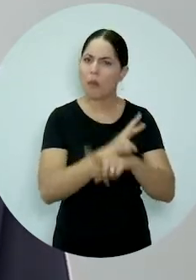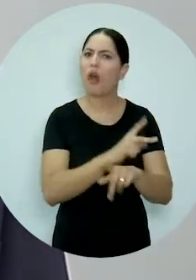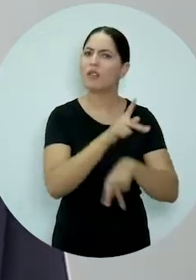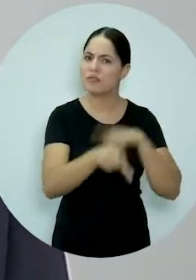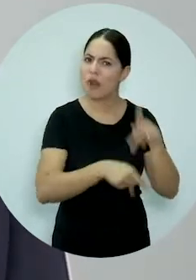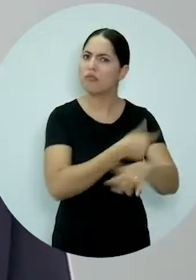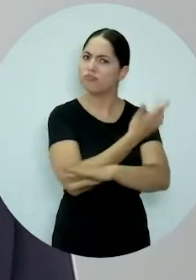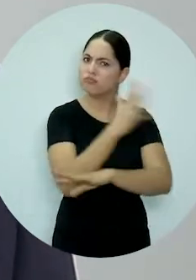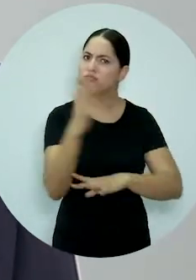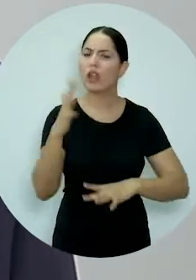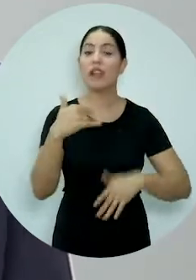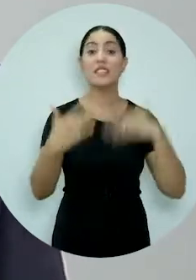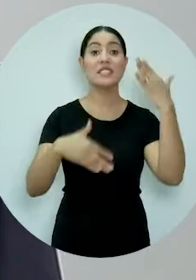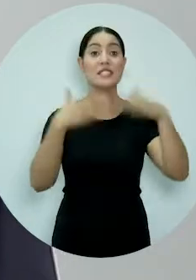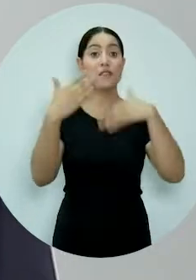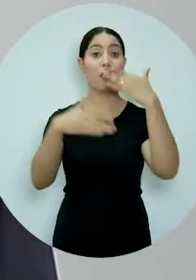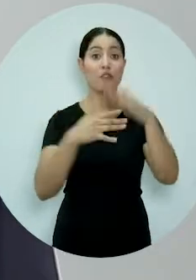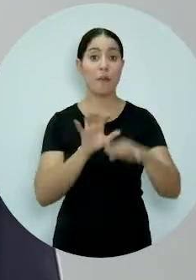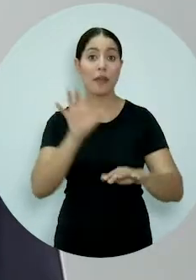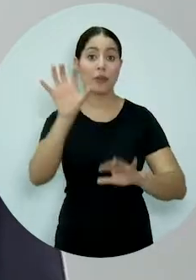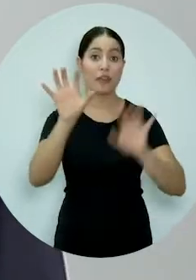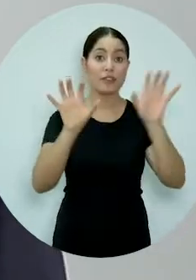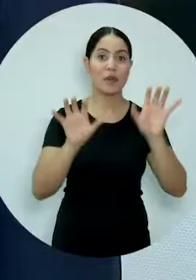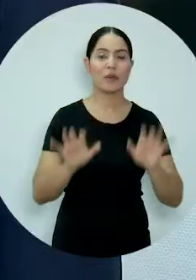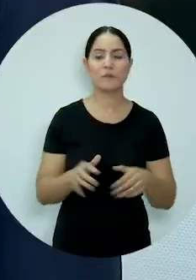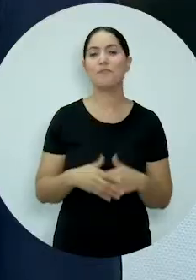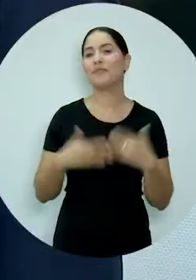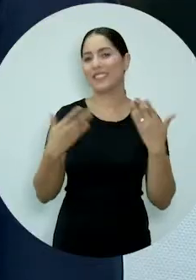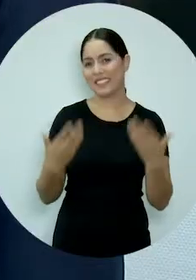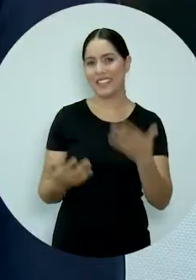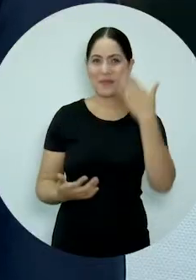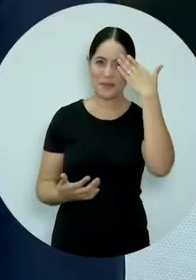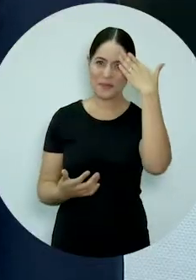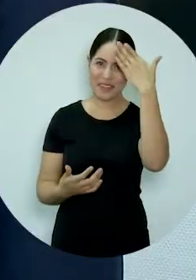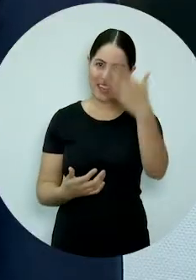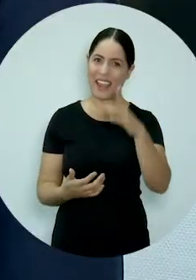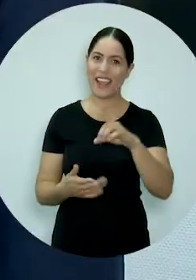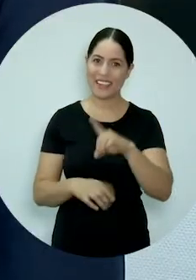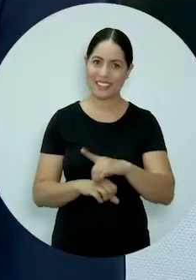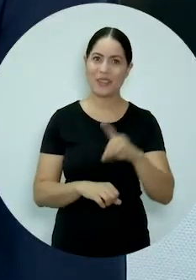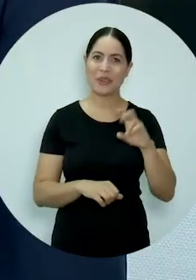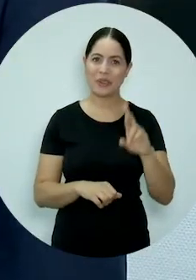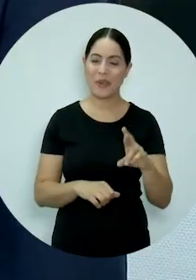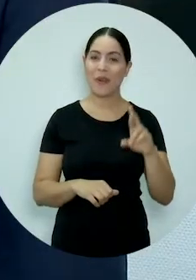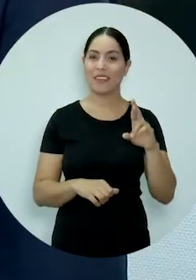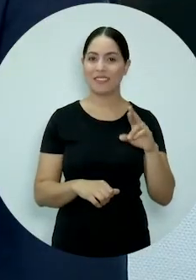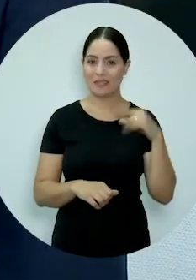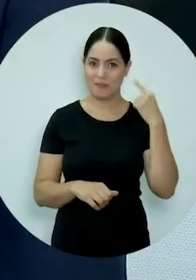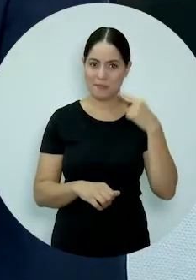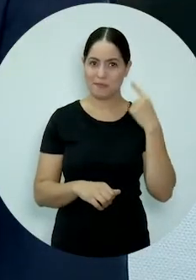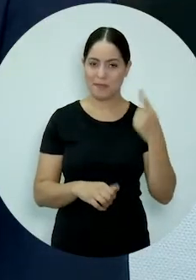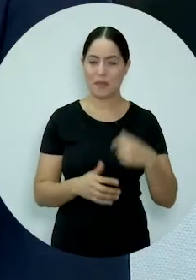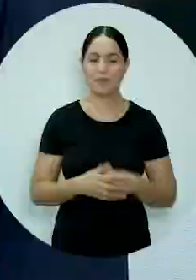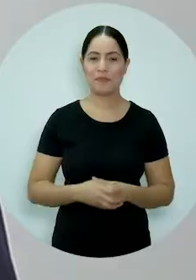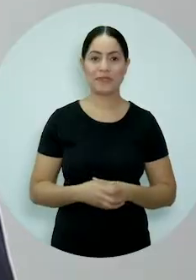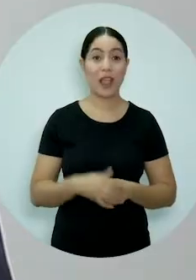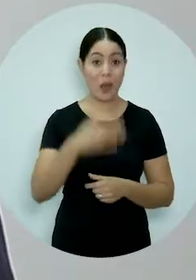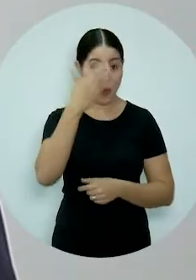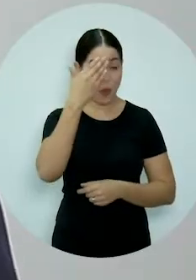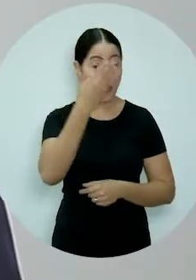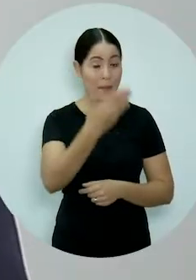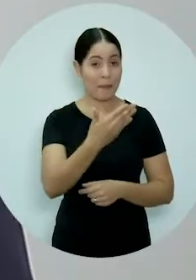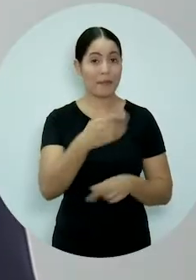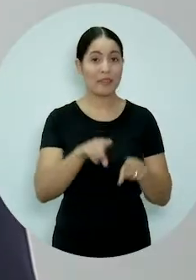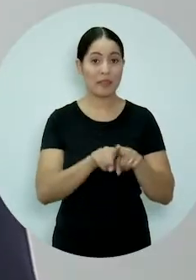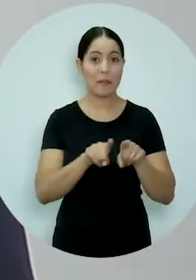populações tradicionais e também do desenvolvimento da região. Então, doutor Choi, queria te agradecer por participar conosco neste OAB Entrevista.